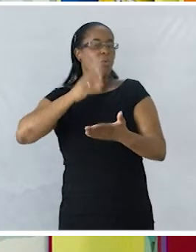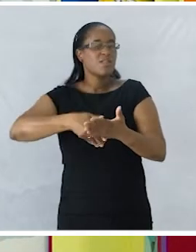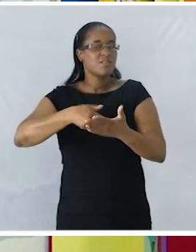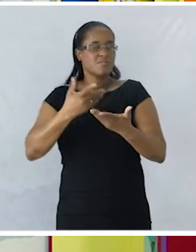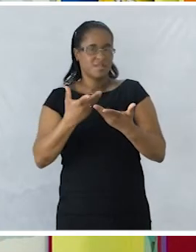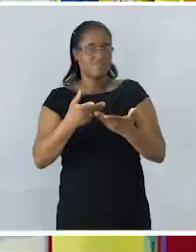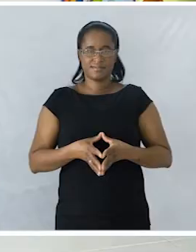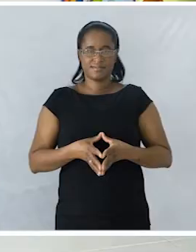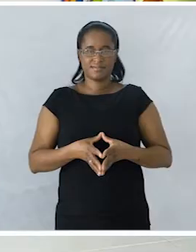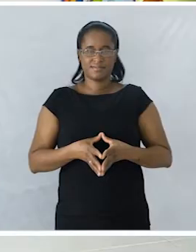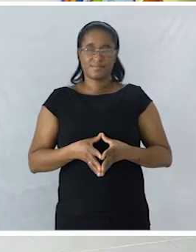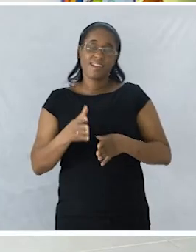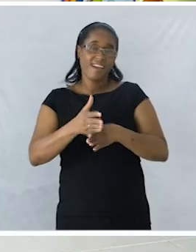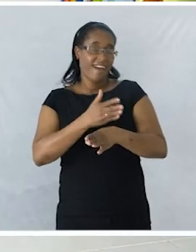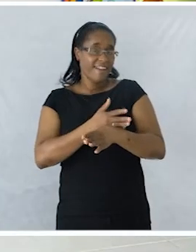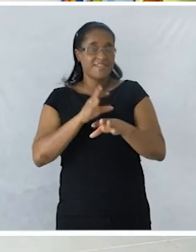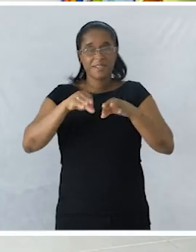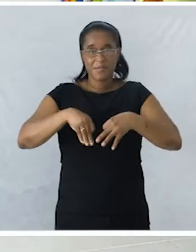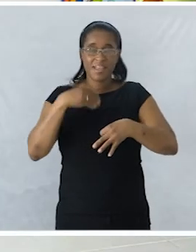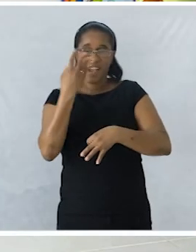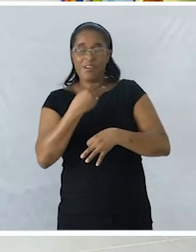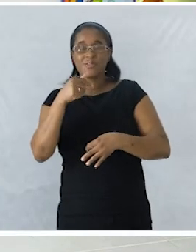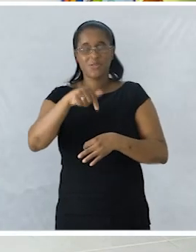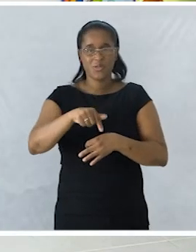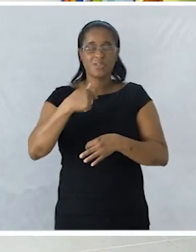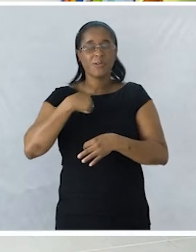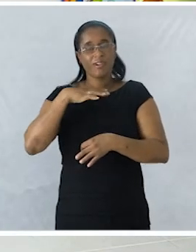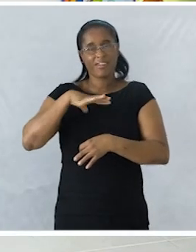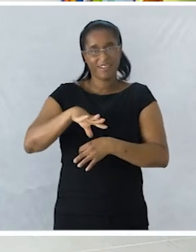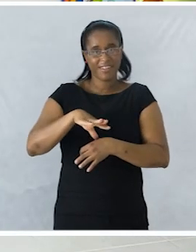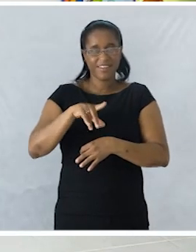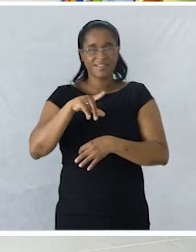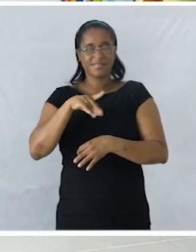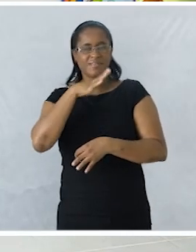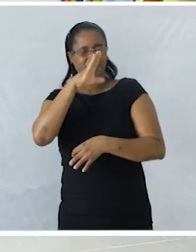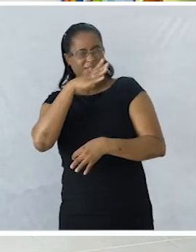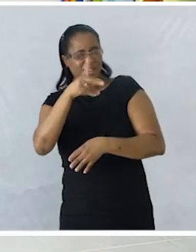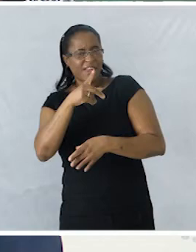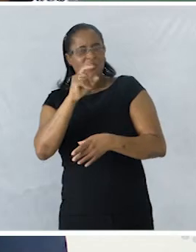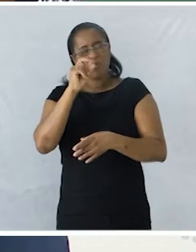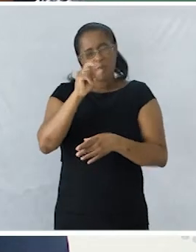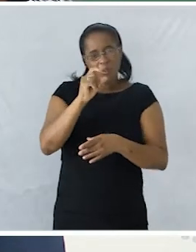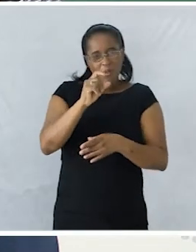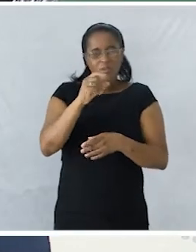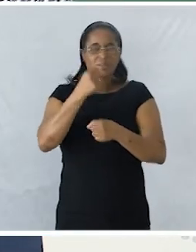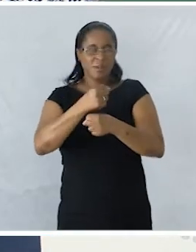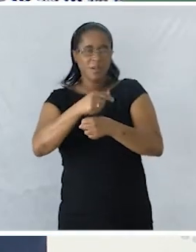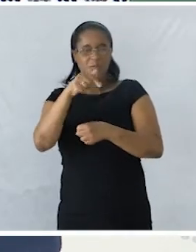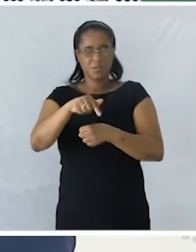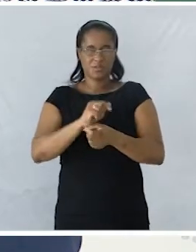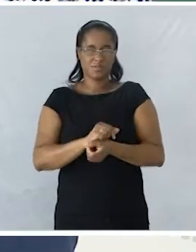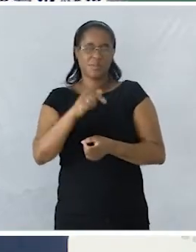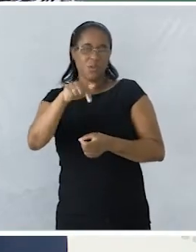linha D. Bom, antes de terminar a nossa aula de hoje, queria recapitular o que nós vimos hoje. Nós